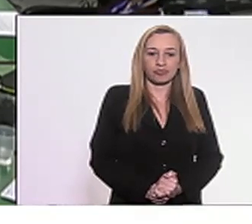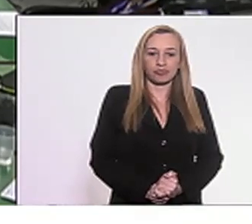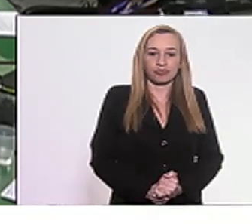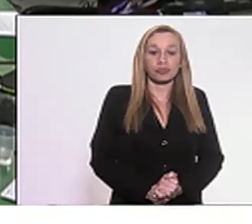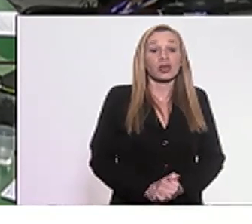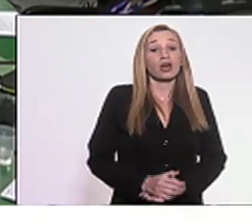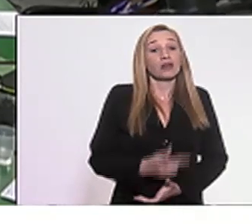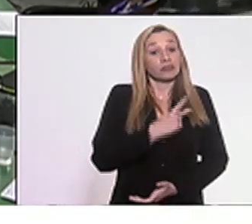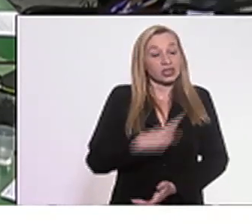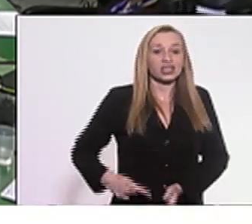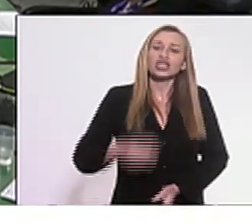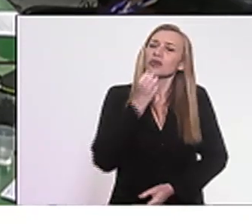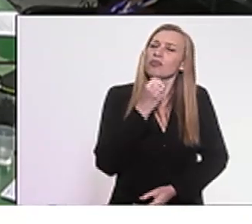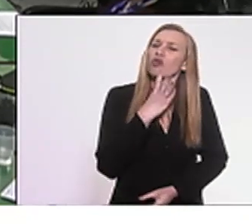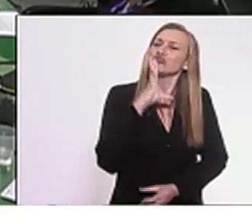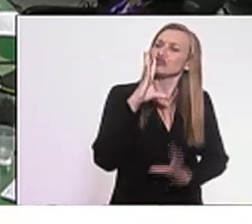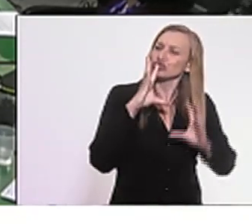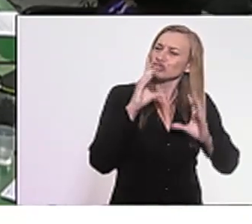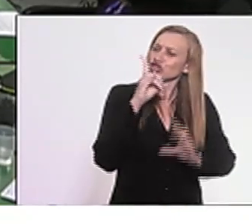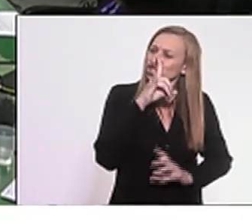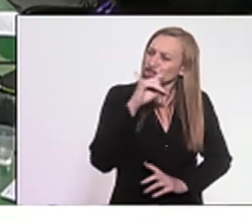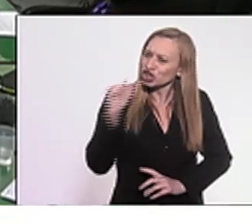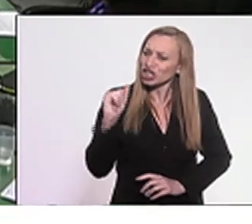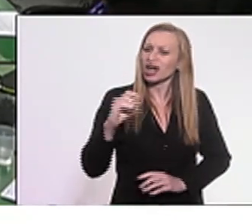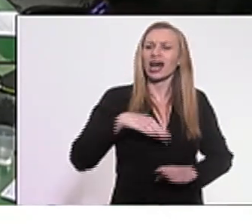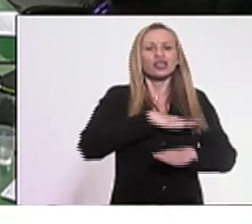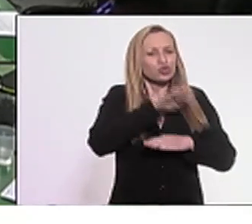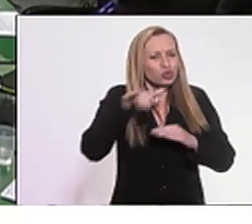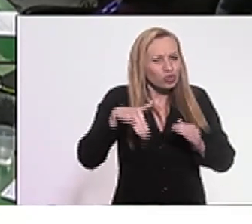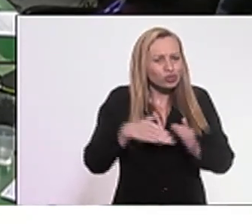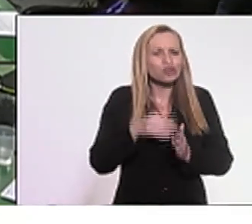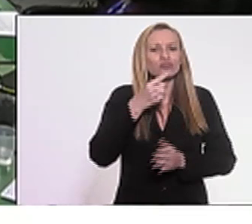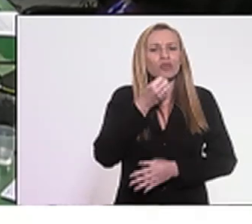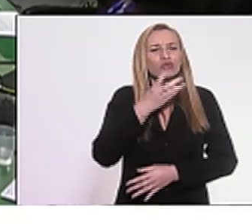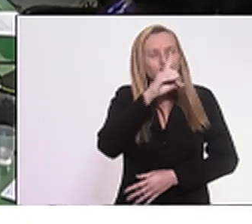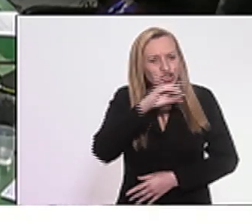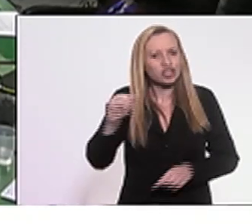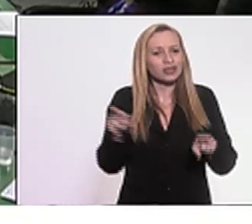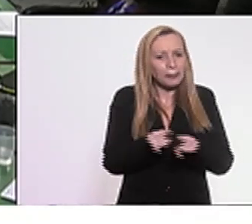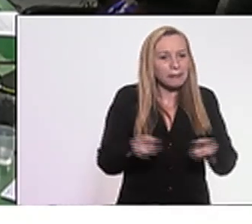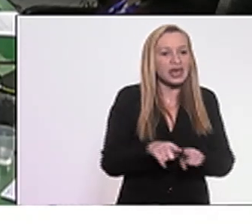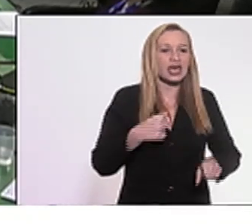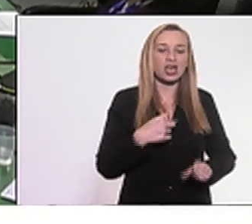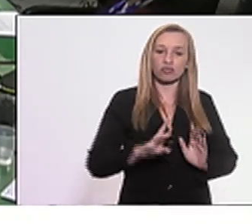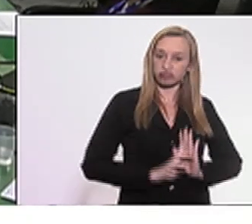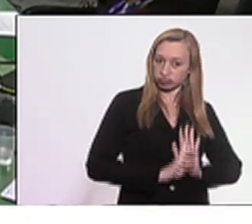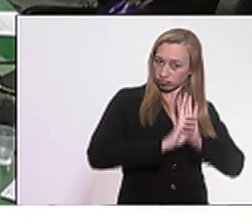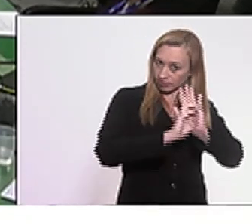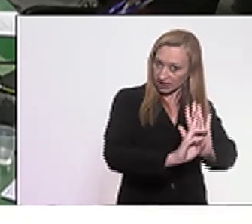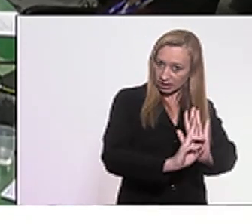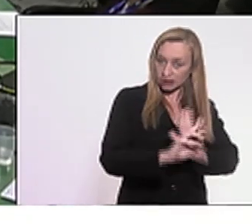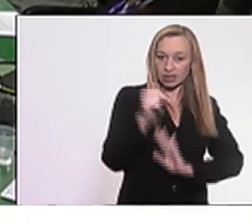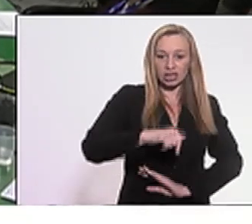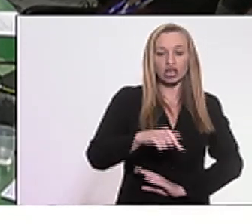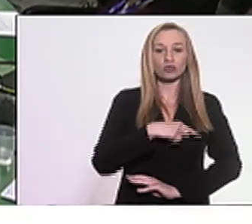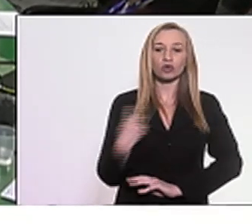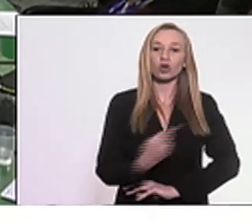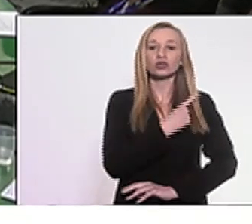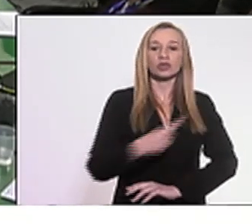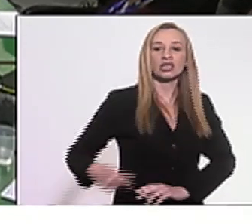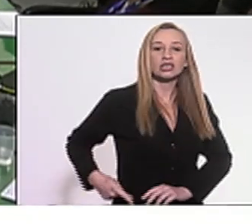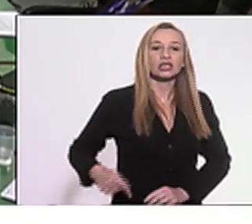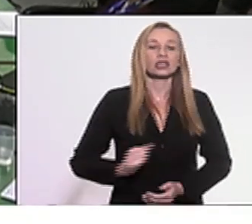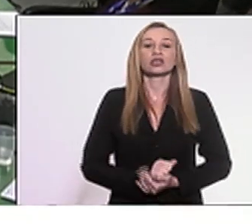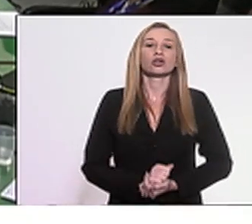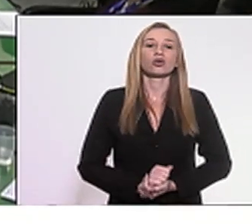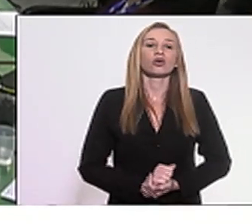Presidente, bom dia. Demais presentes, bom dia também. Eu estou aqui representando o nosso presidente da